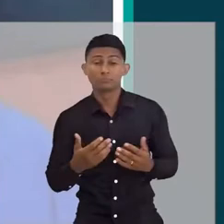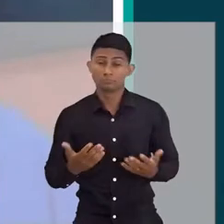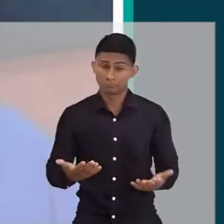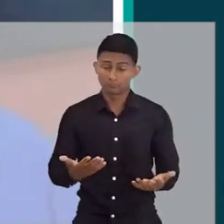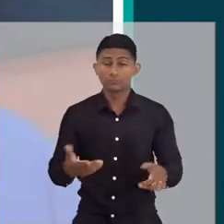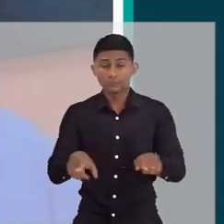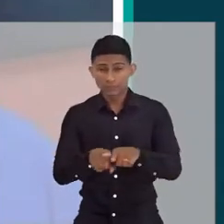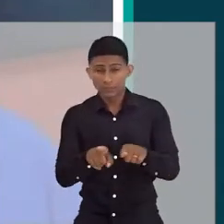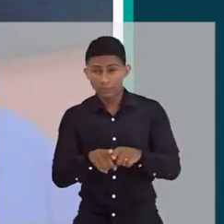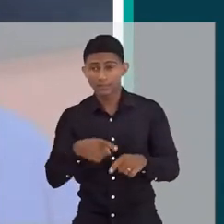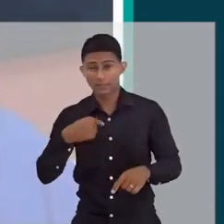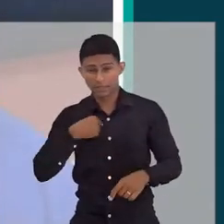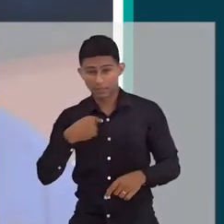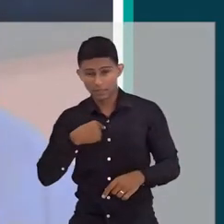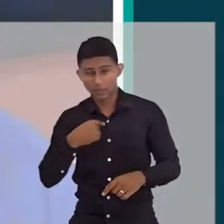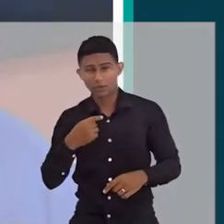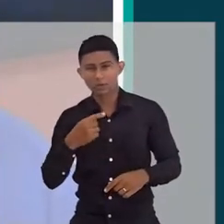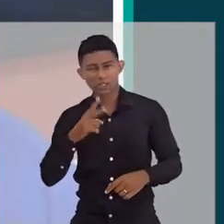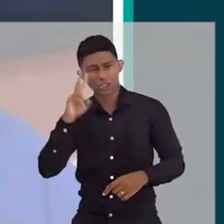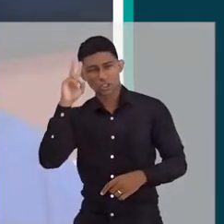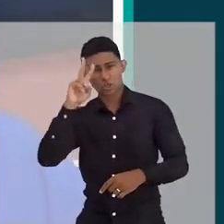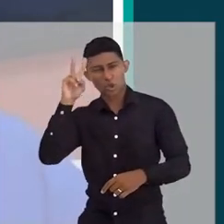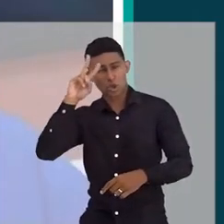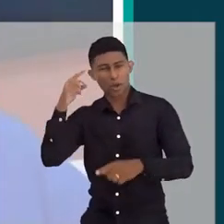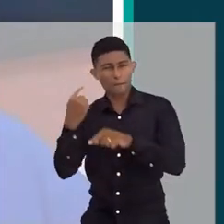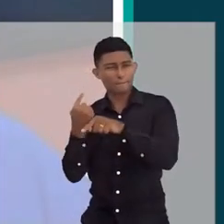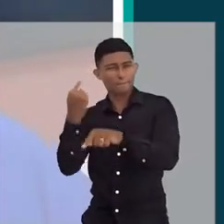aí eu trago alguns argumentos